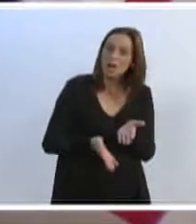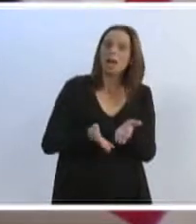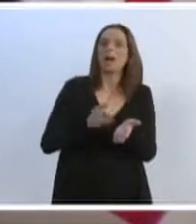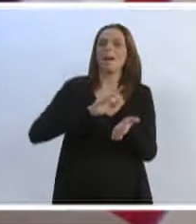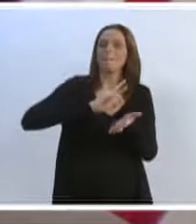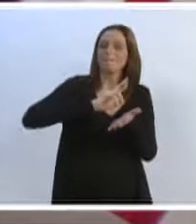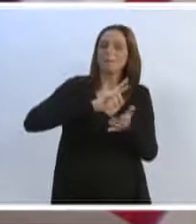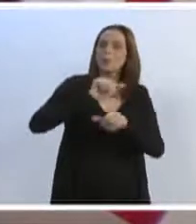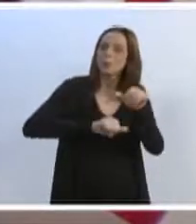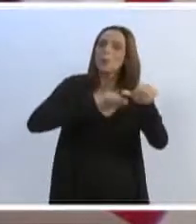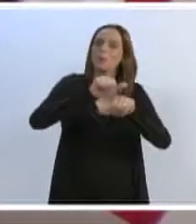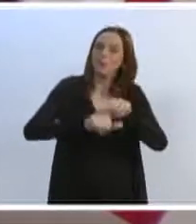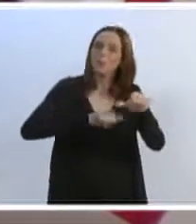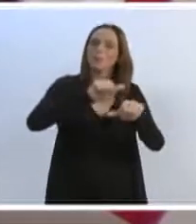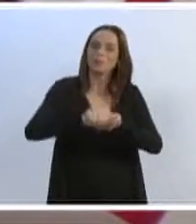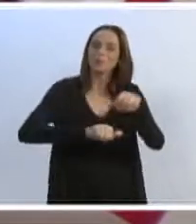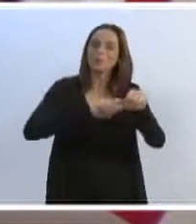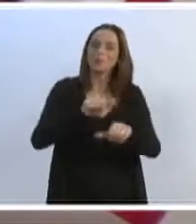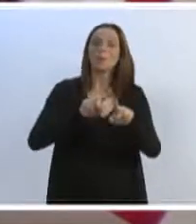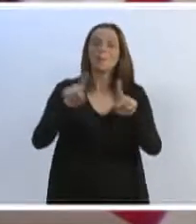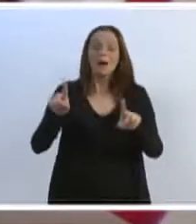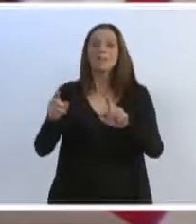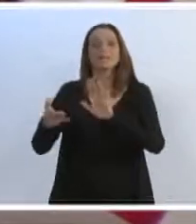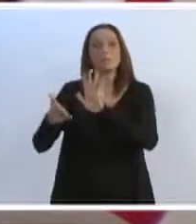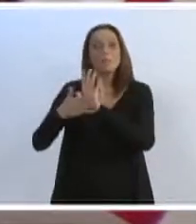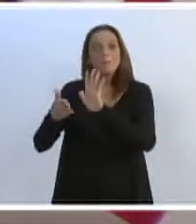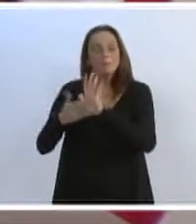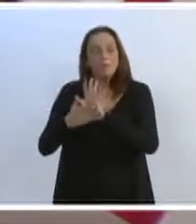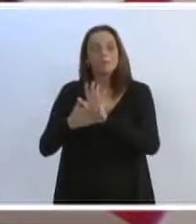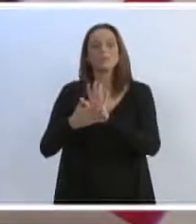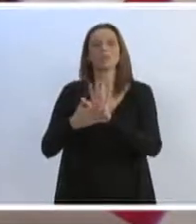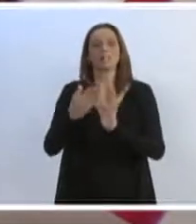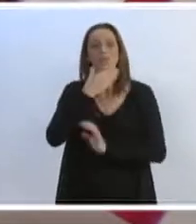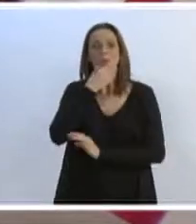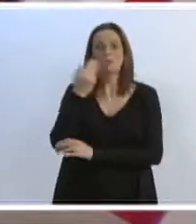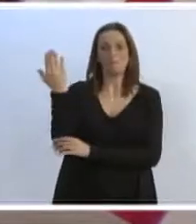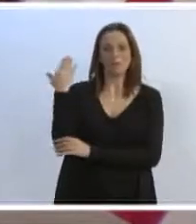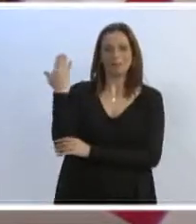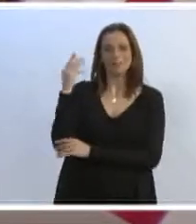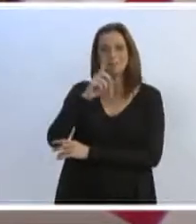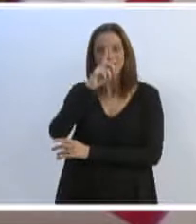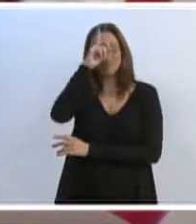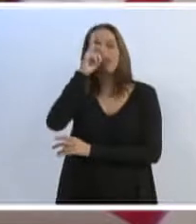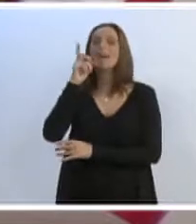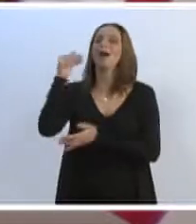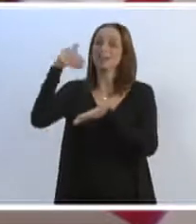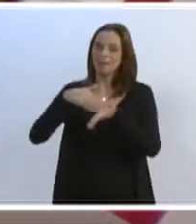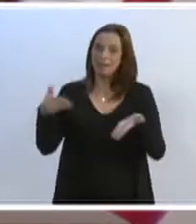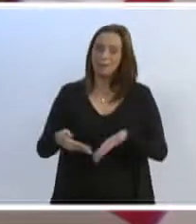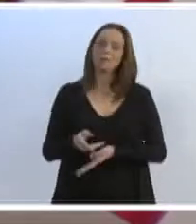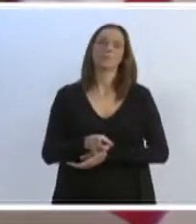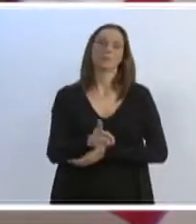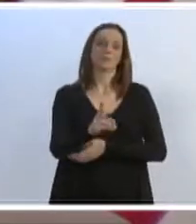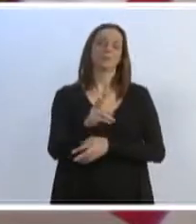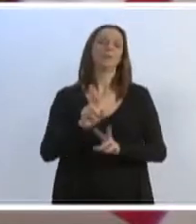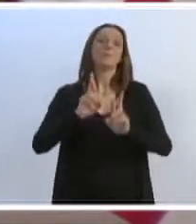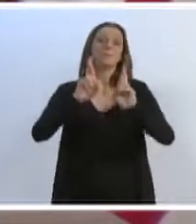as tradições, mas também que aposta no novo, que dá palco à vanguarda da cidade de